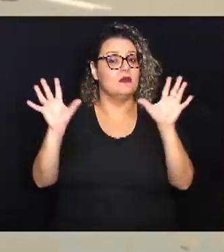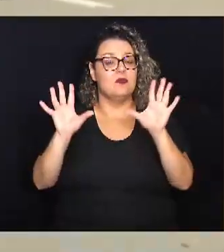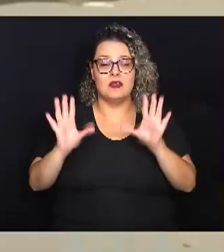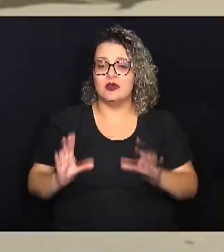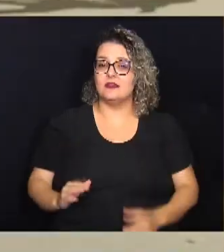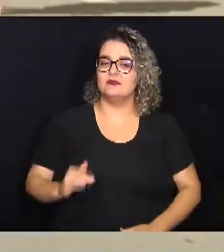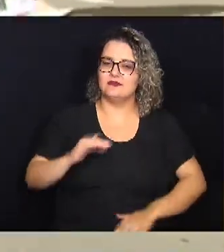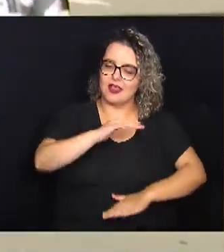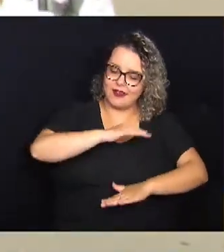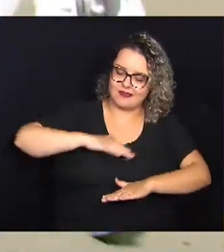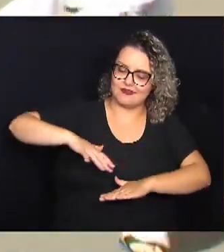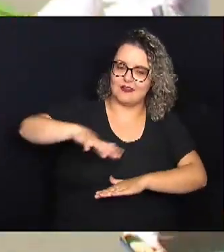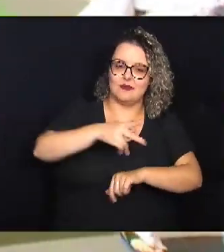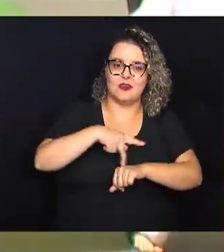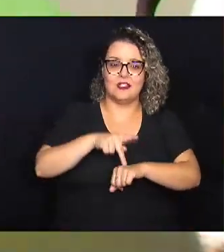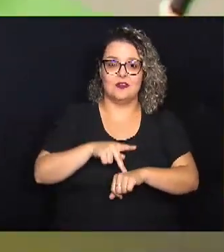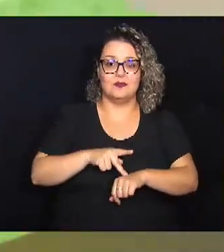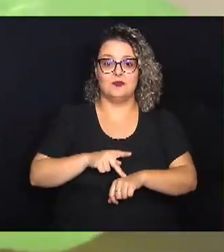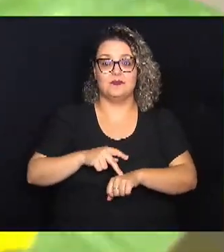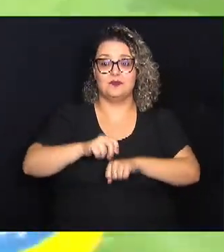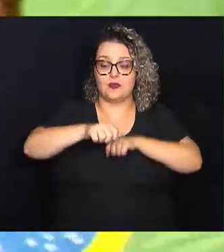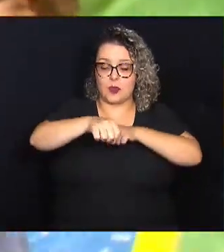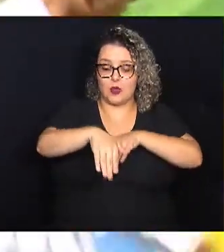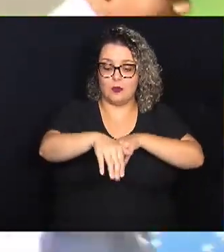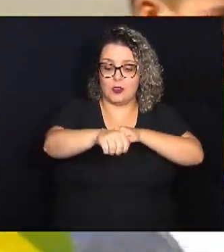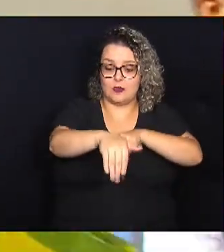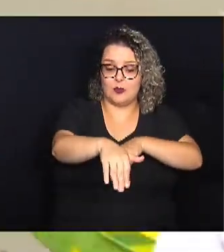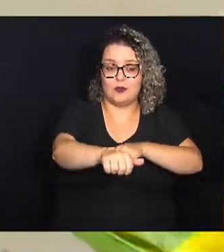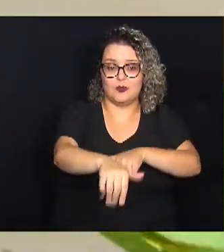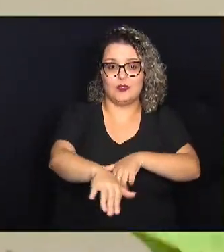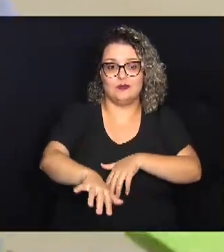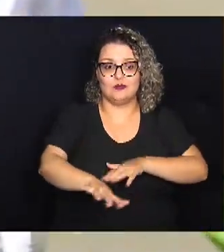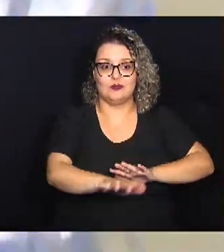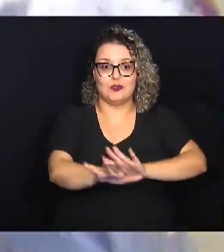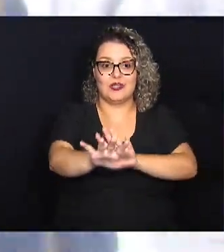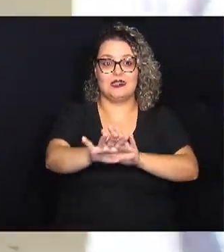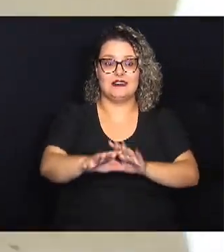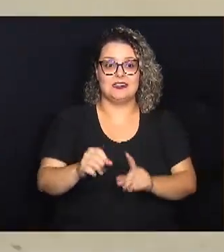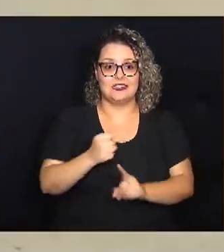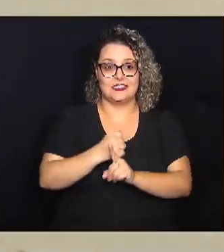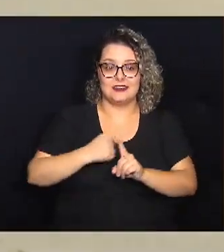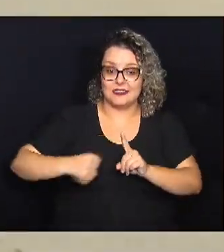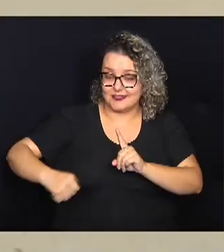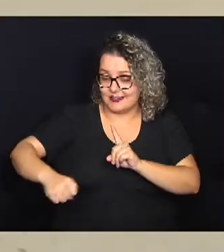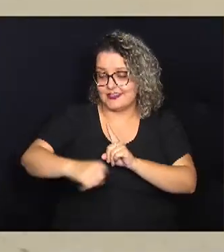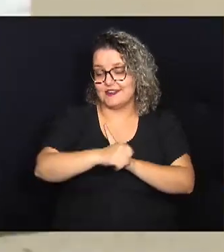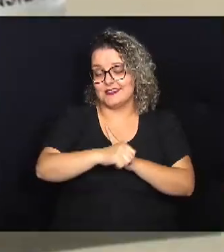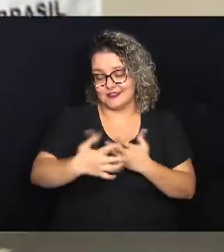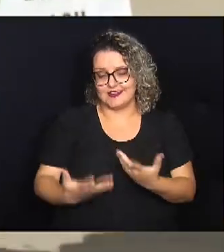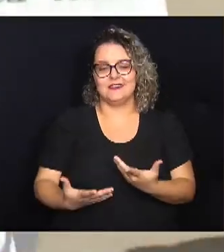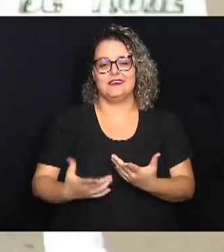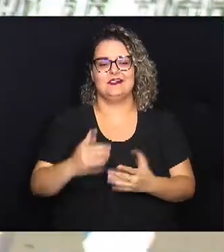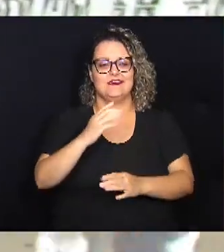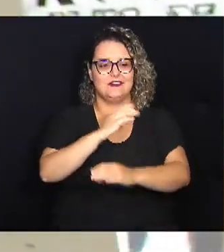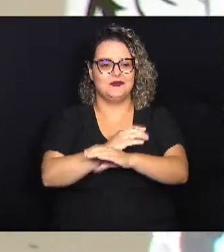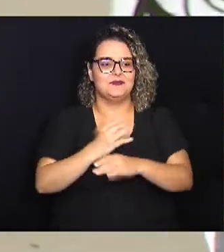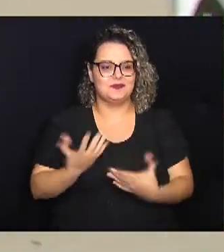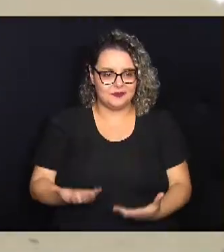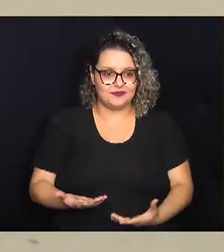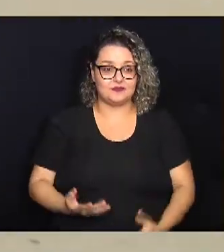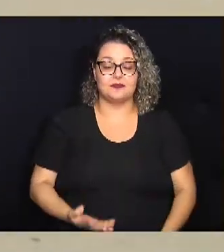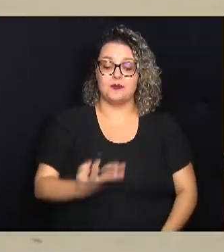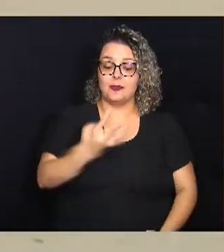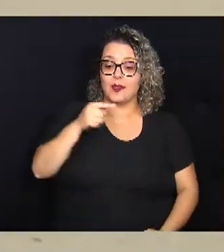país. O desfile cívico-militar de 7 de setembro, aqui na cidade de Campinas, contou com a participação de